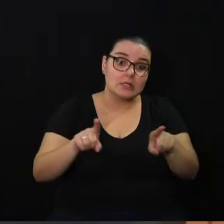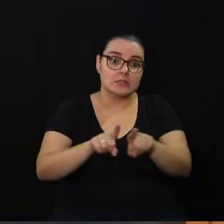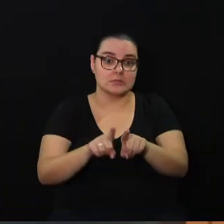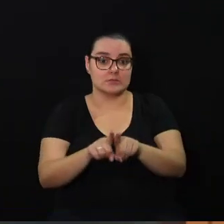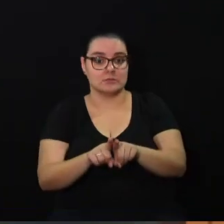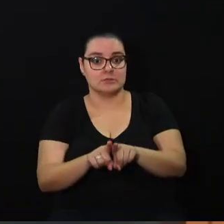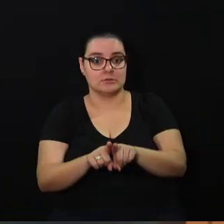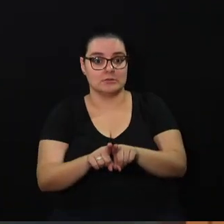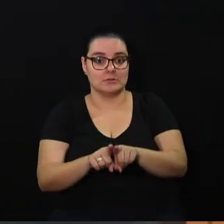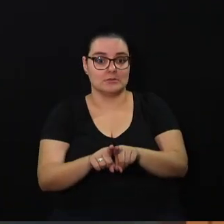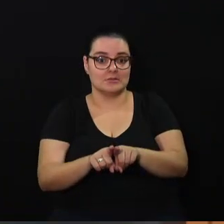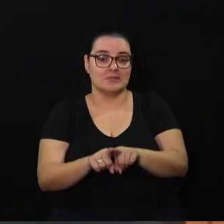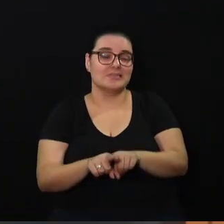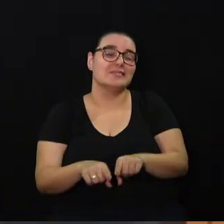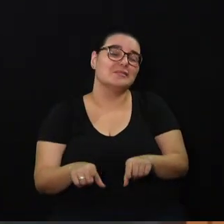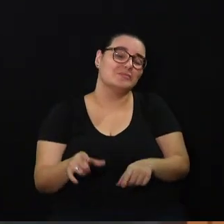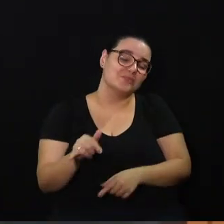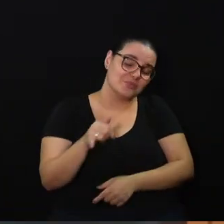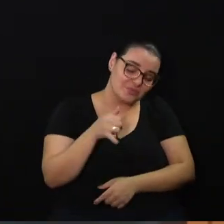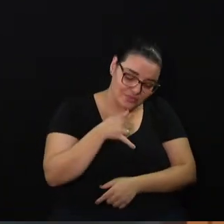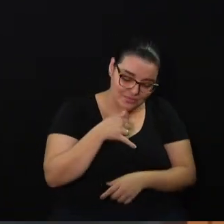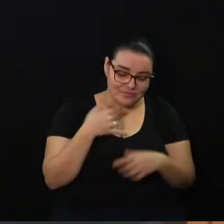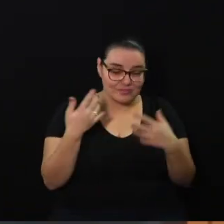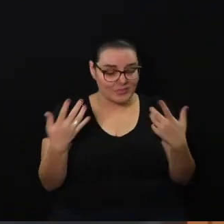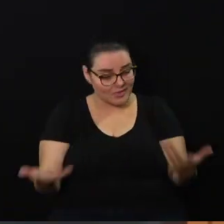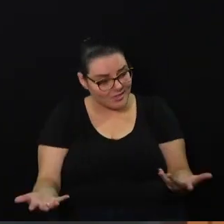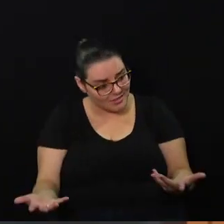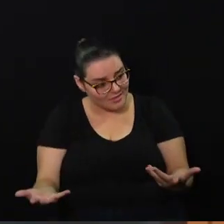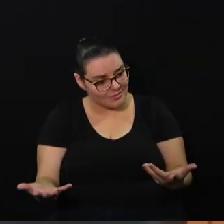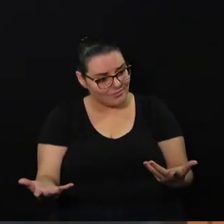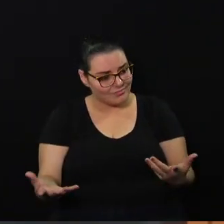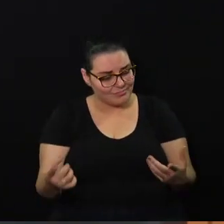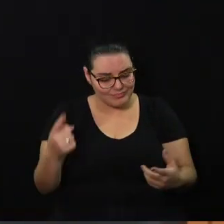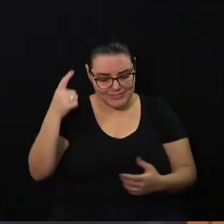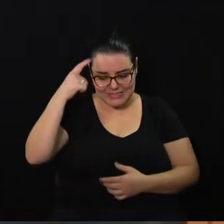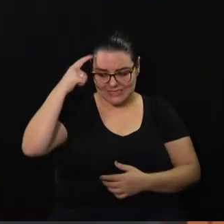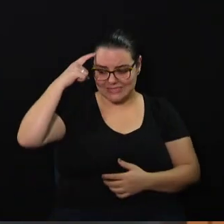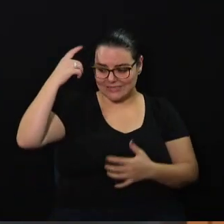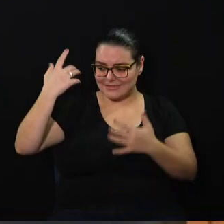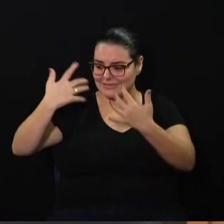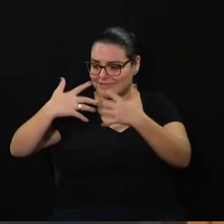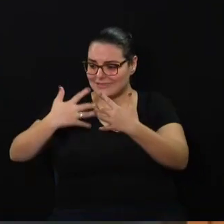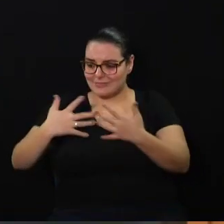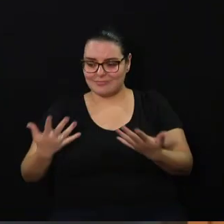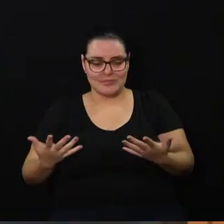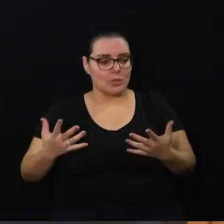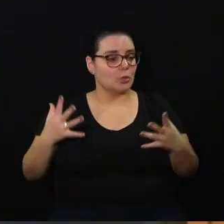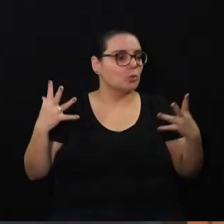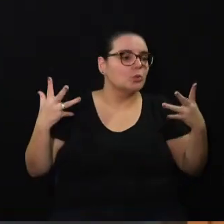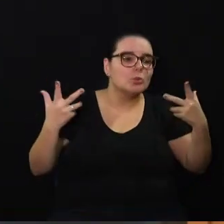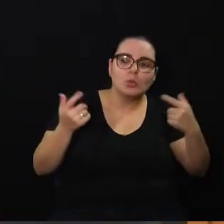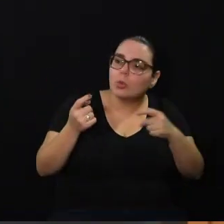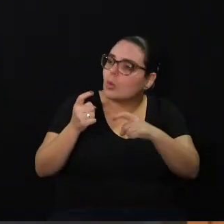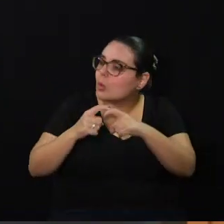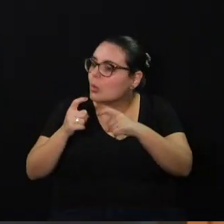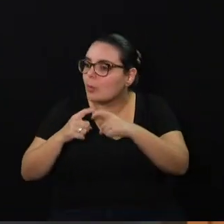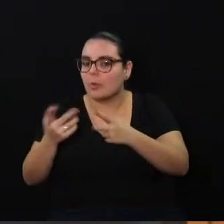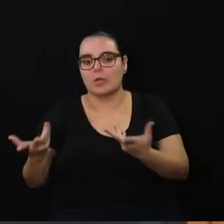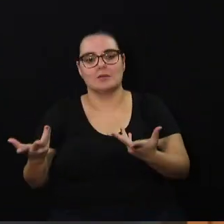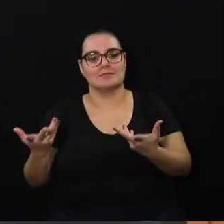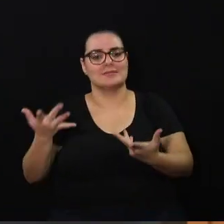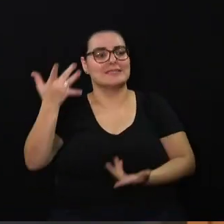frustração porque o que pensar em todos esses profissionais que eu procurei ao longo desses anos e que não